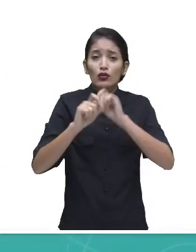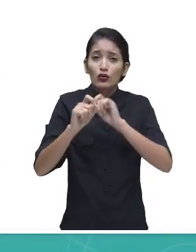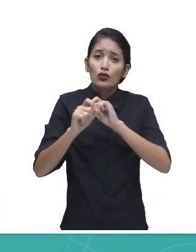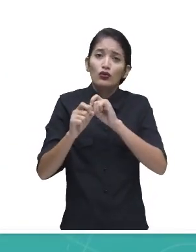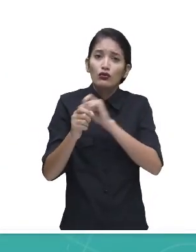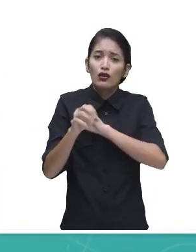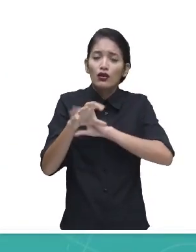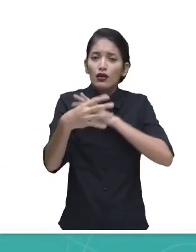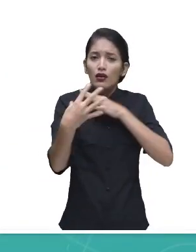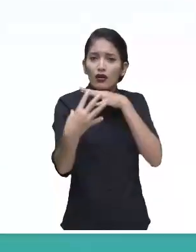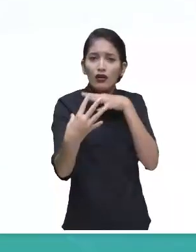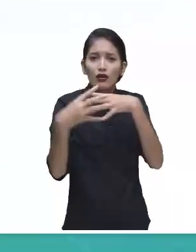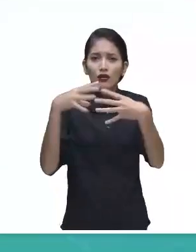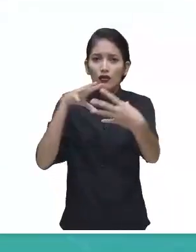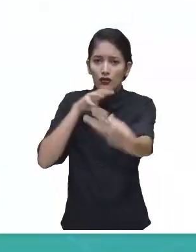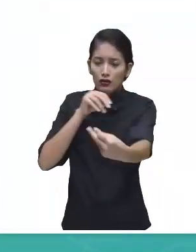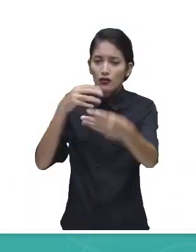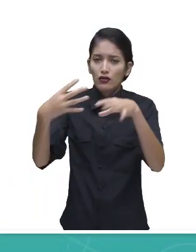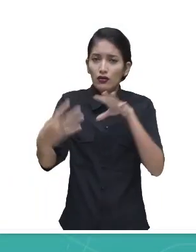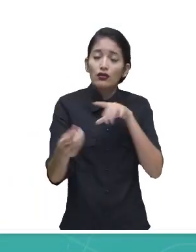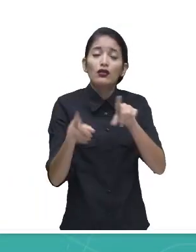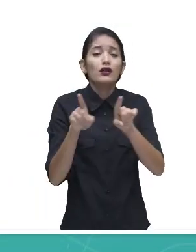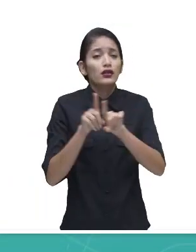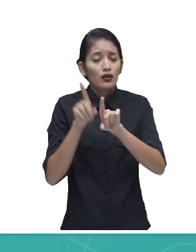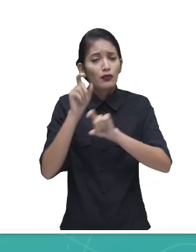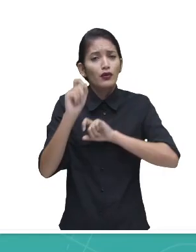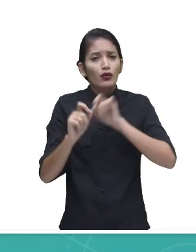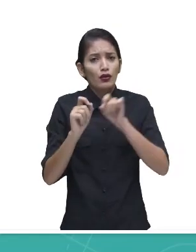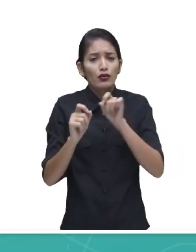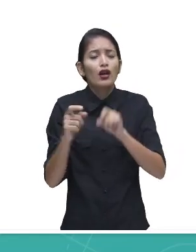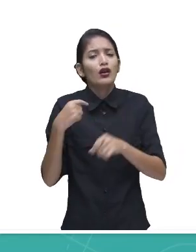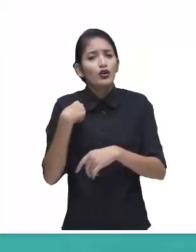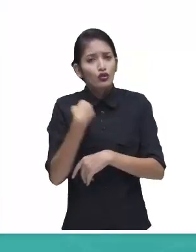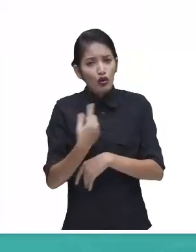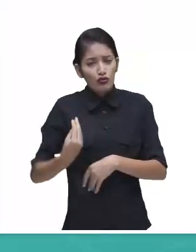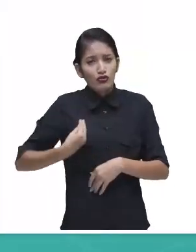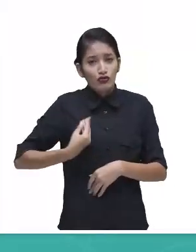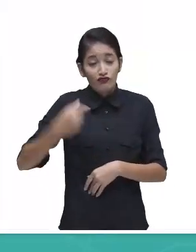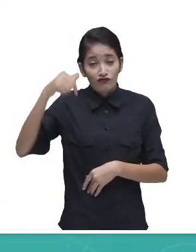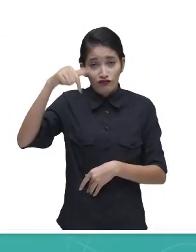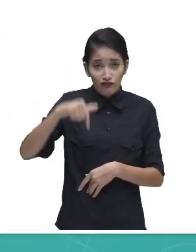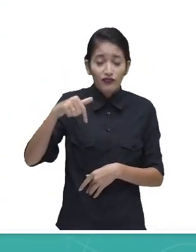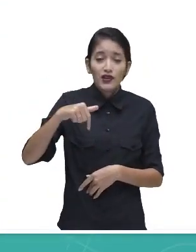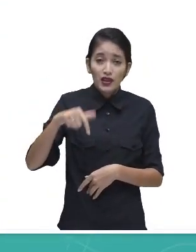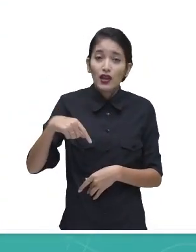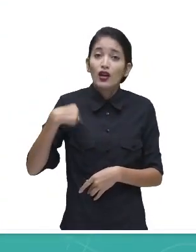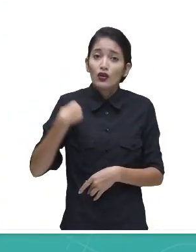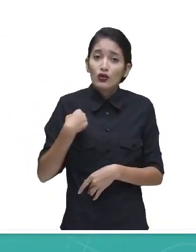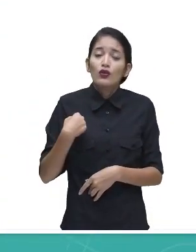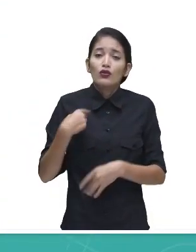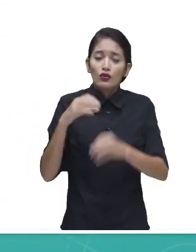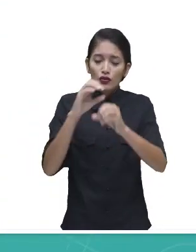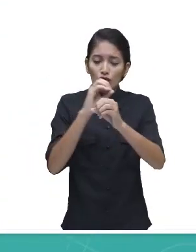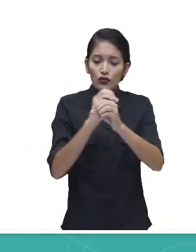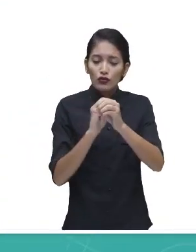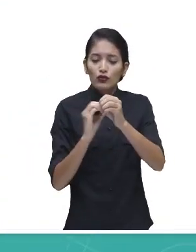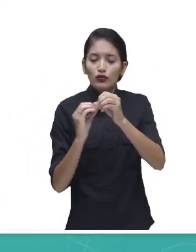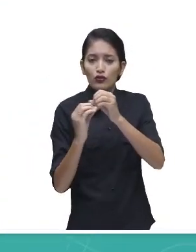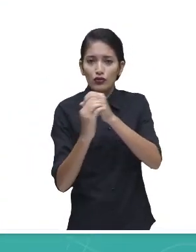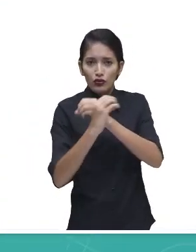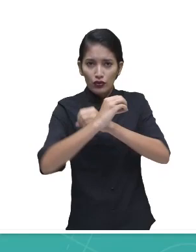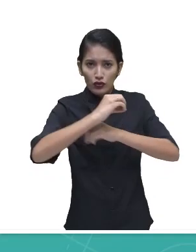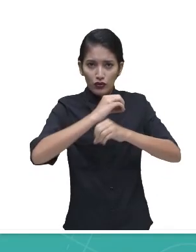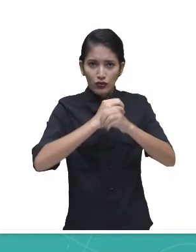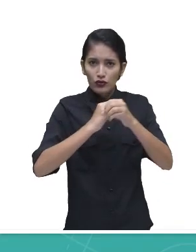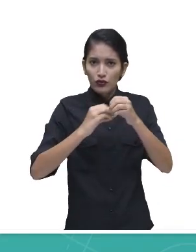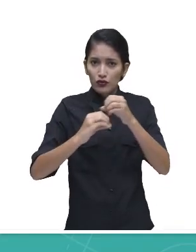Láctea. Importante saber que a Via Láctea é a galáxia que a gente está, né? Onde está o nosso sistema solar. Então,